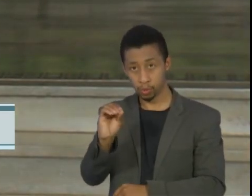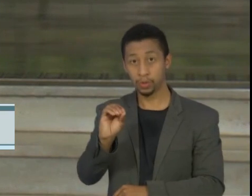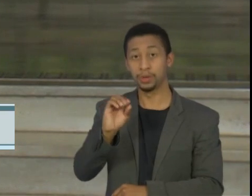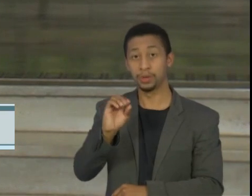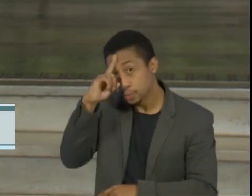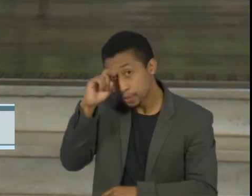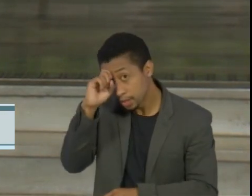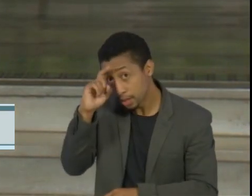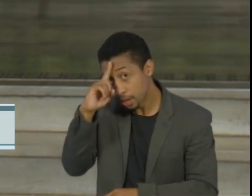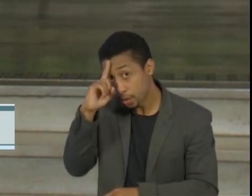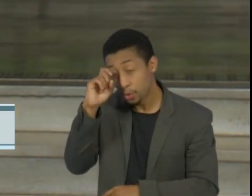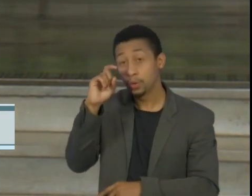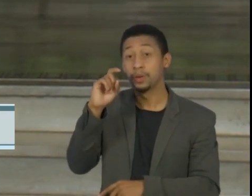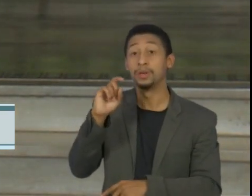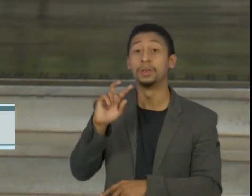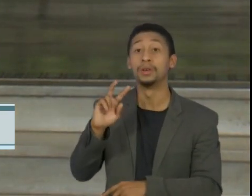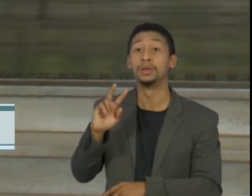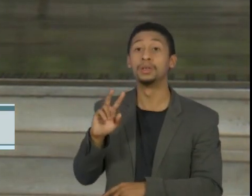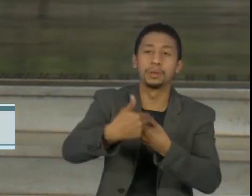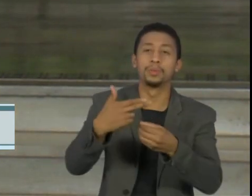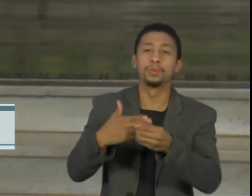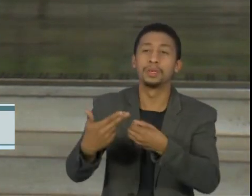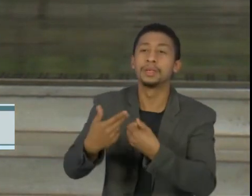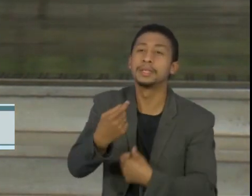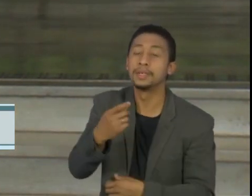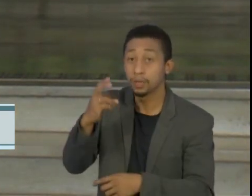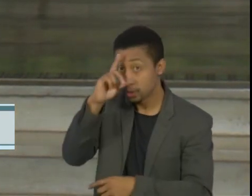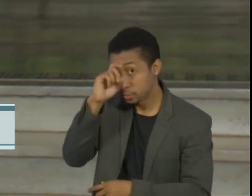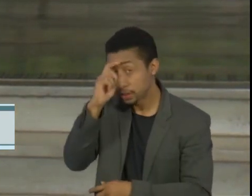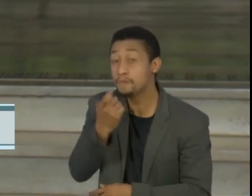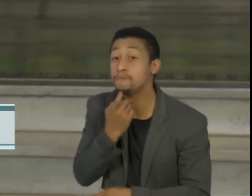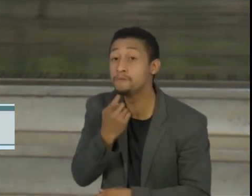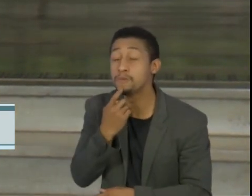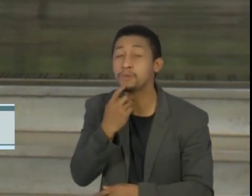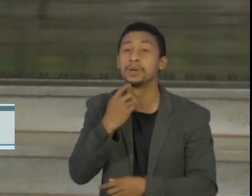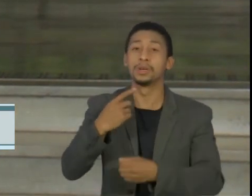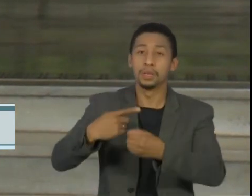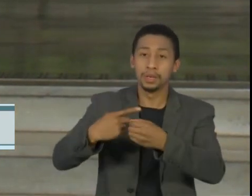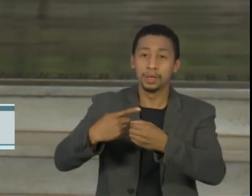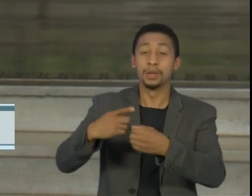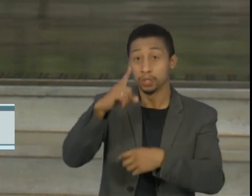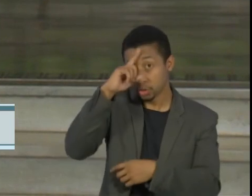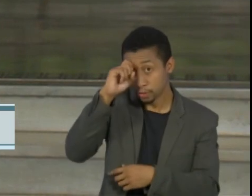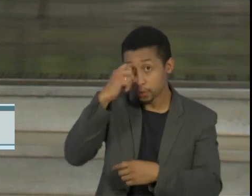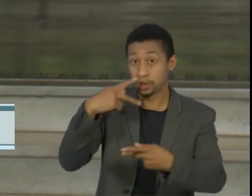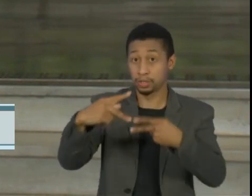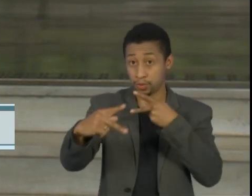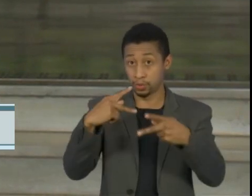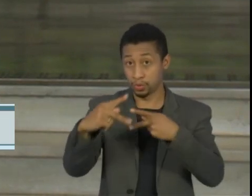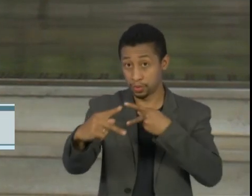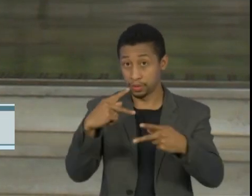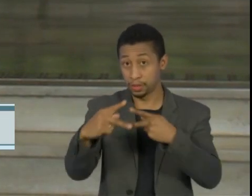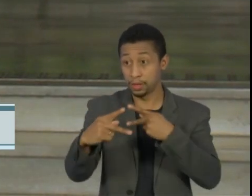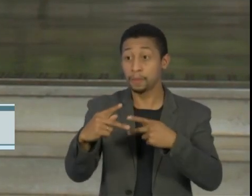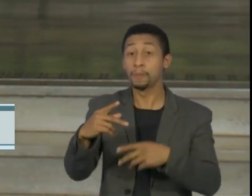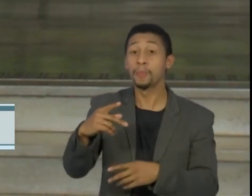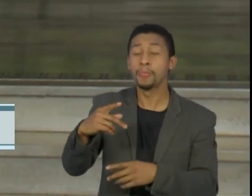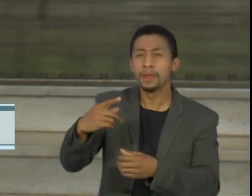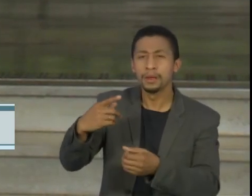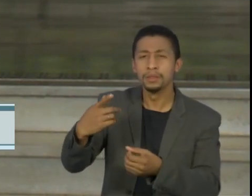Sul, em Campinas, Faculdade José do Rio Preto e o Centro de Saúde Escola da Universidade